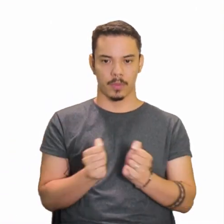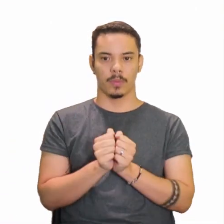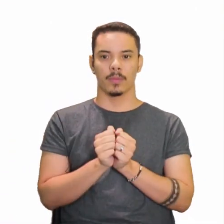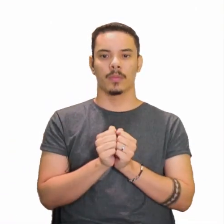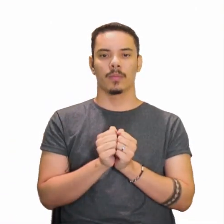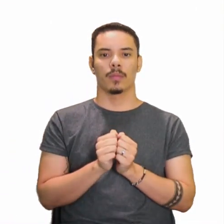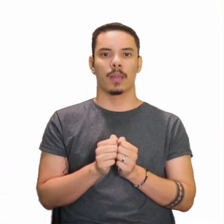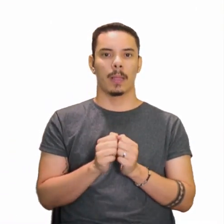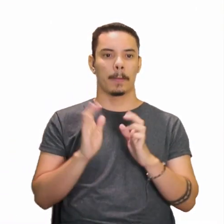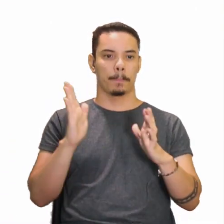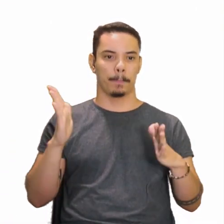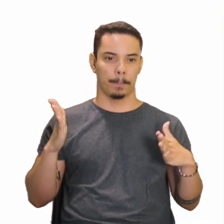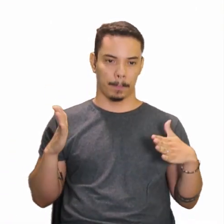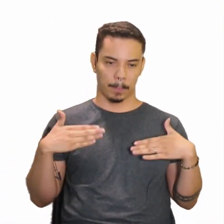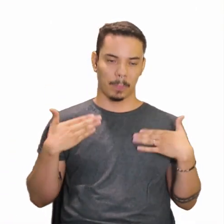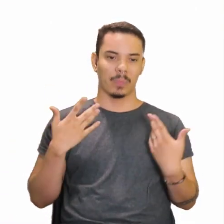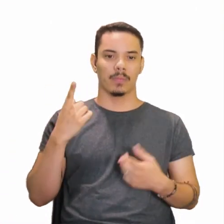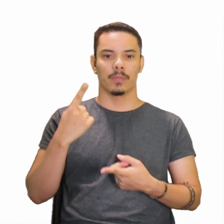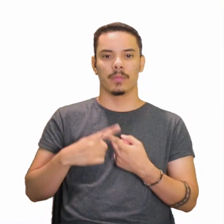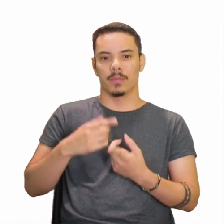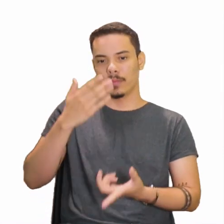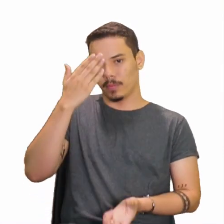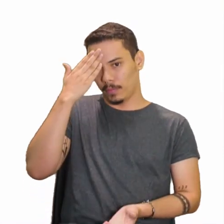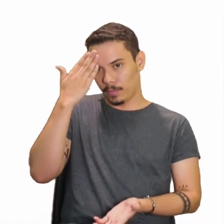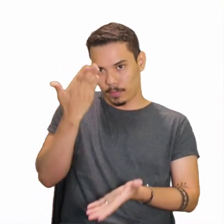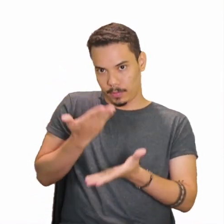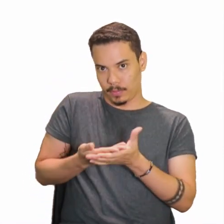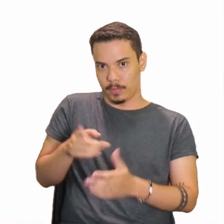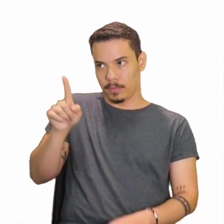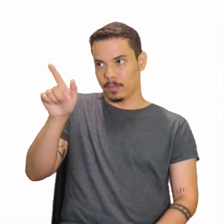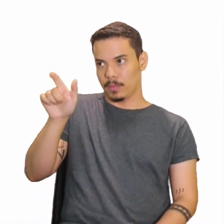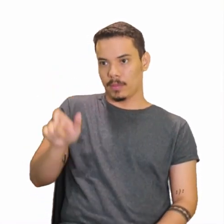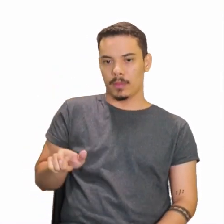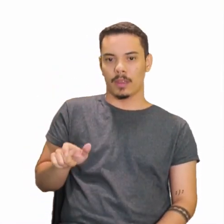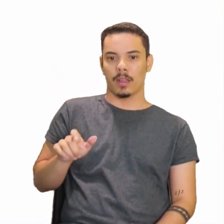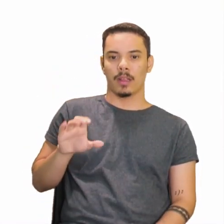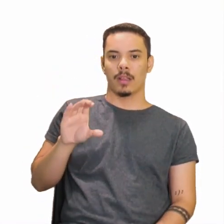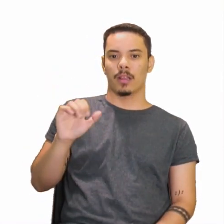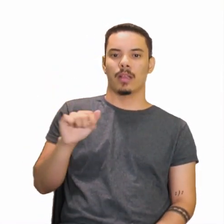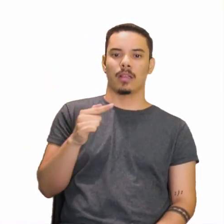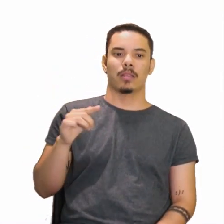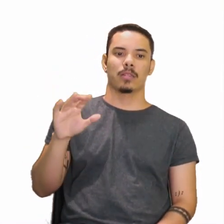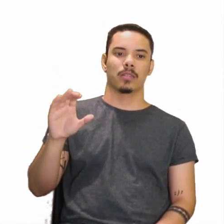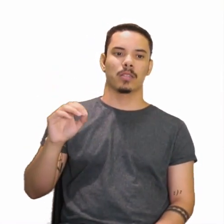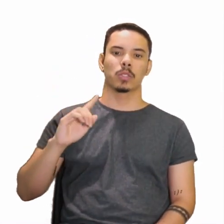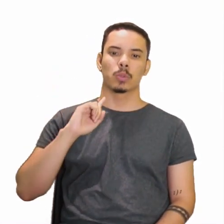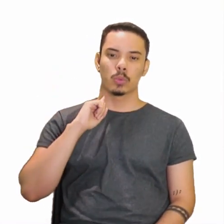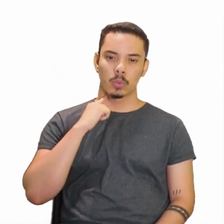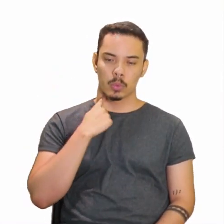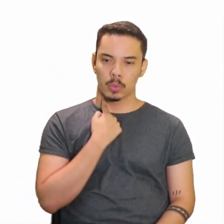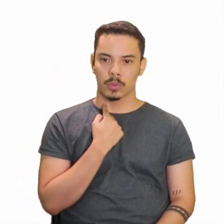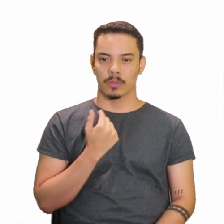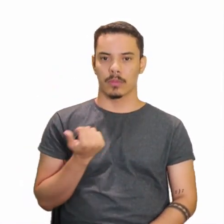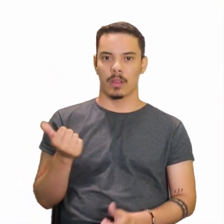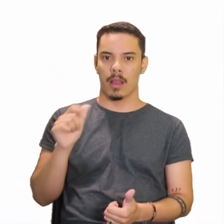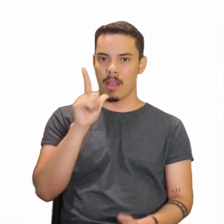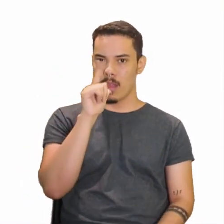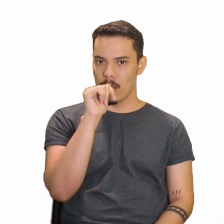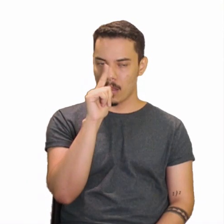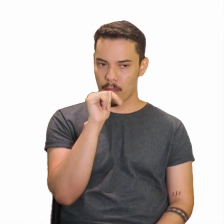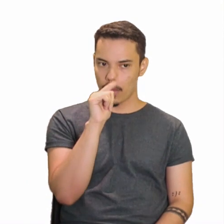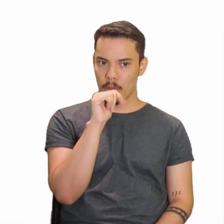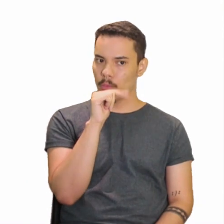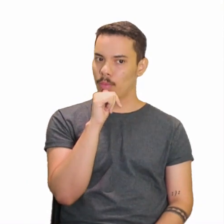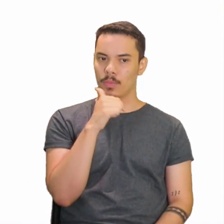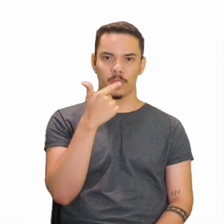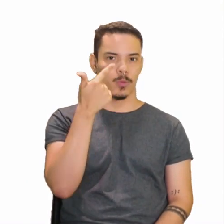amadinha! Claro, né? Surpresa! Não foi tristeza, não foi alegria, não foi